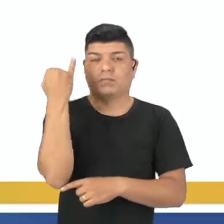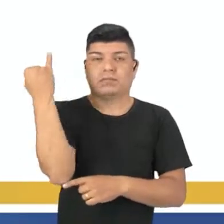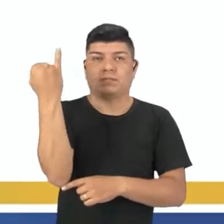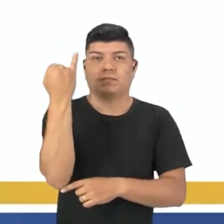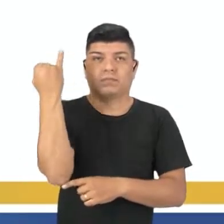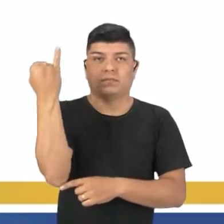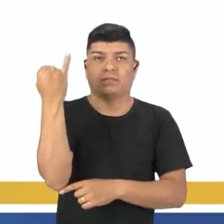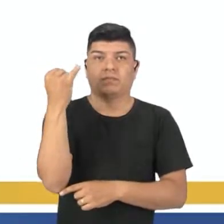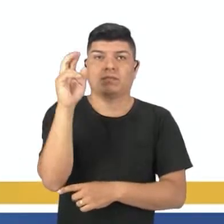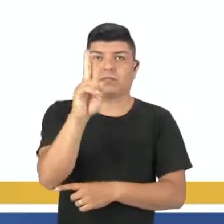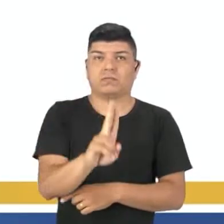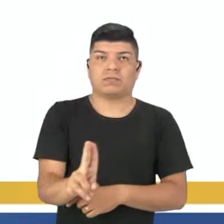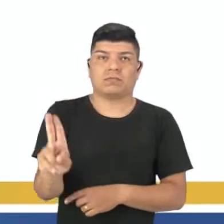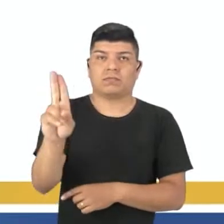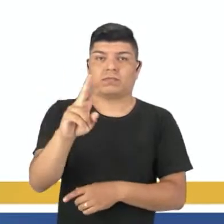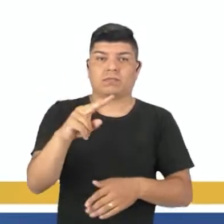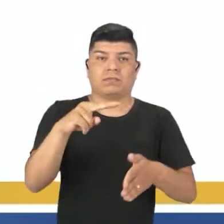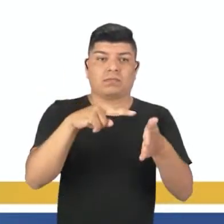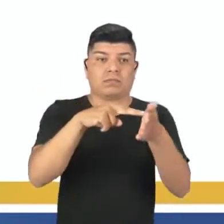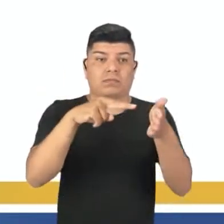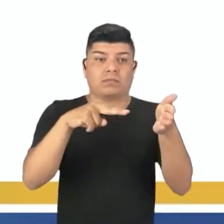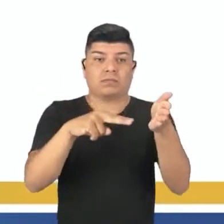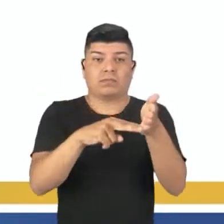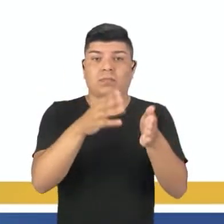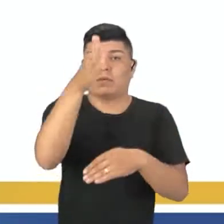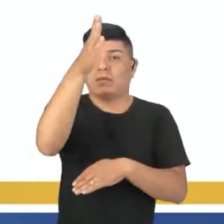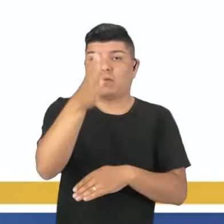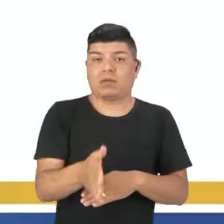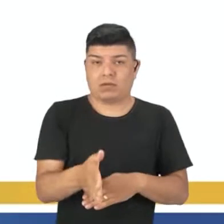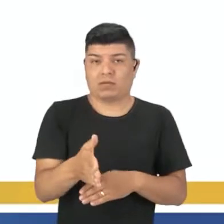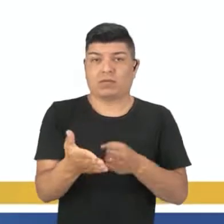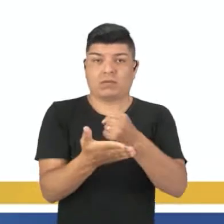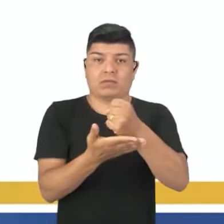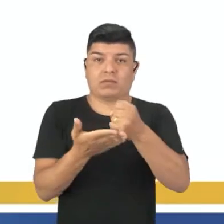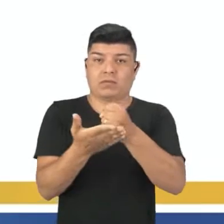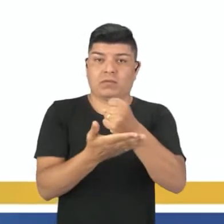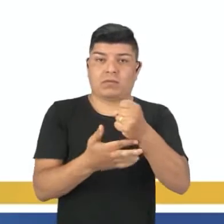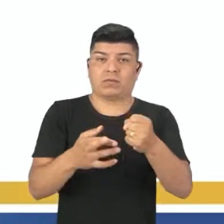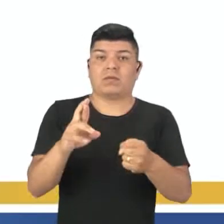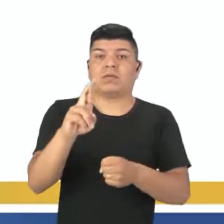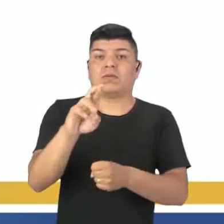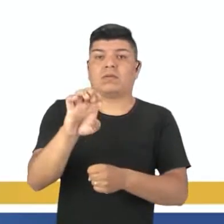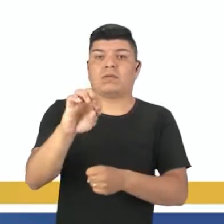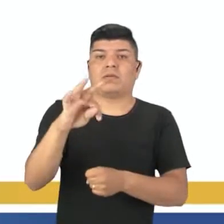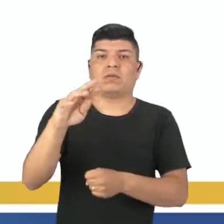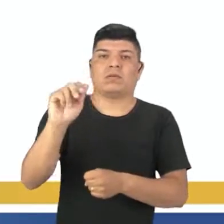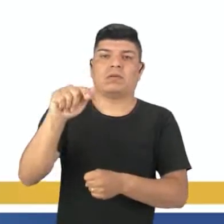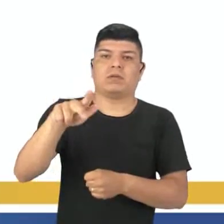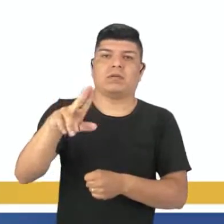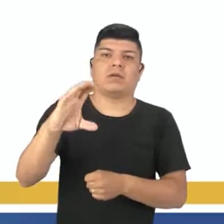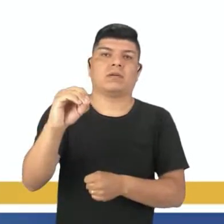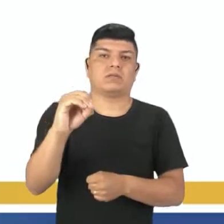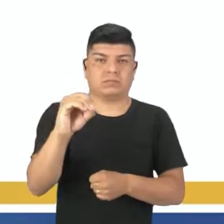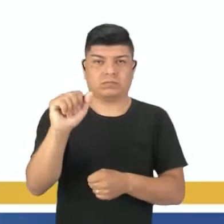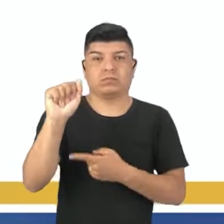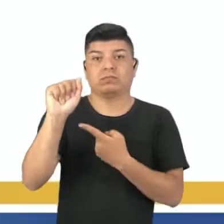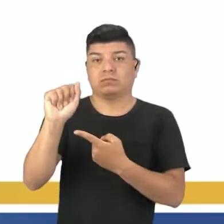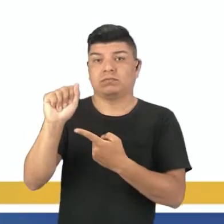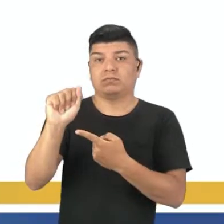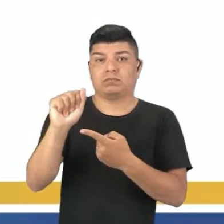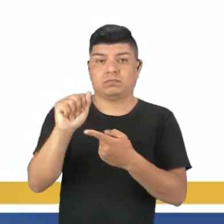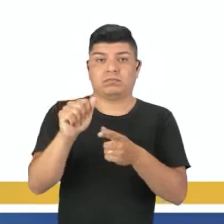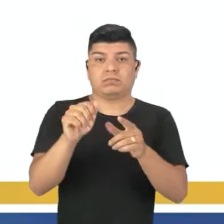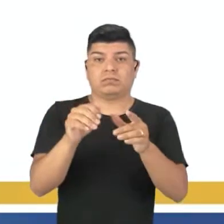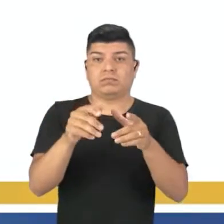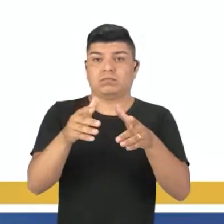né, quando tratasse aí de um prisma reto, em que a base é um retângulo de comprimento A e